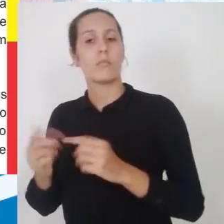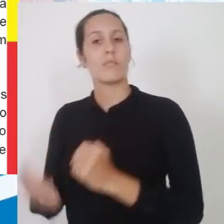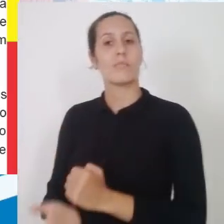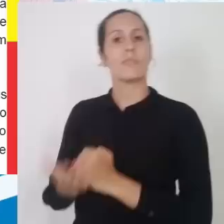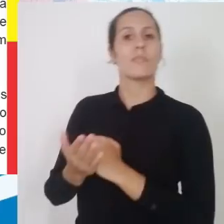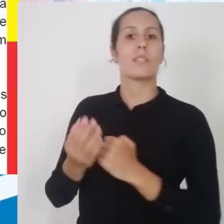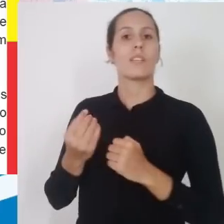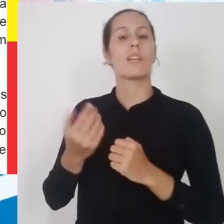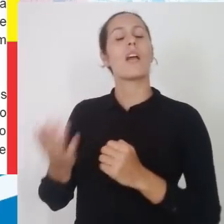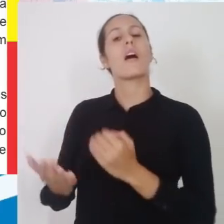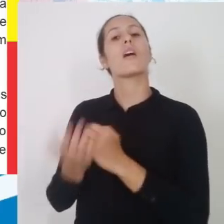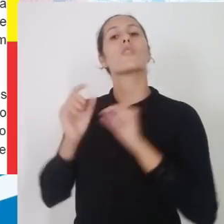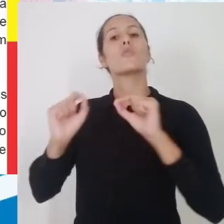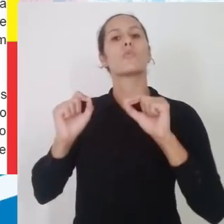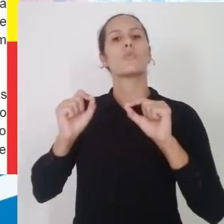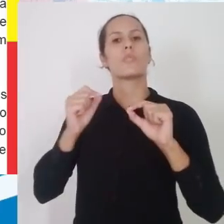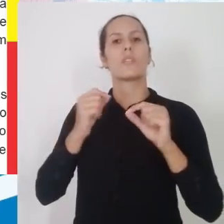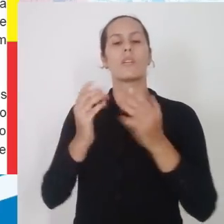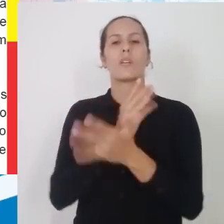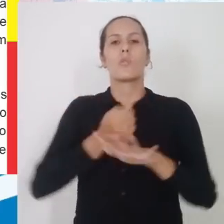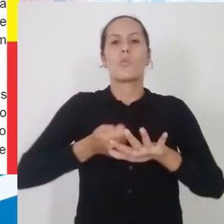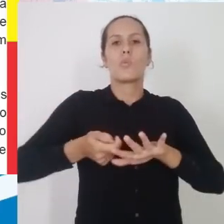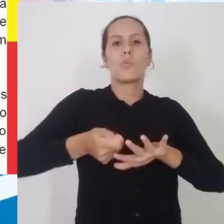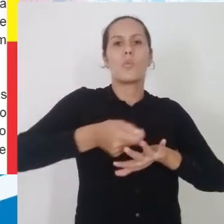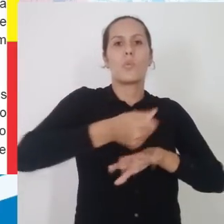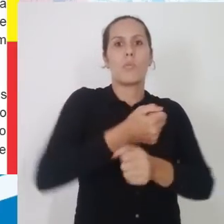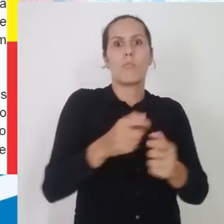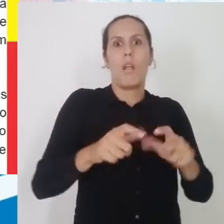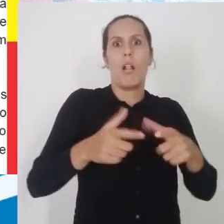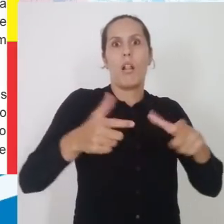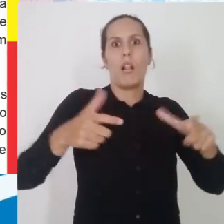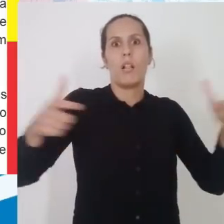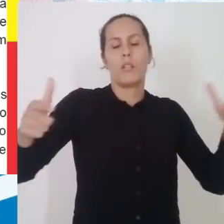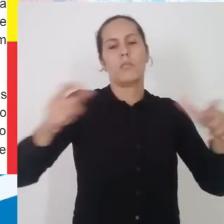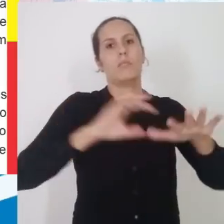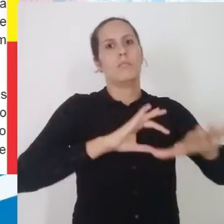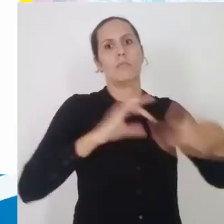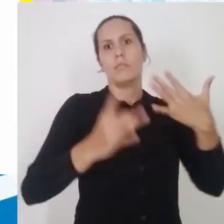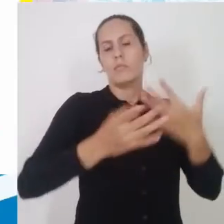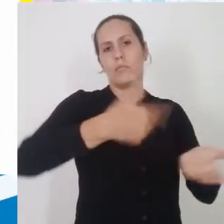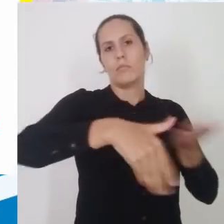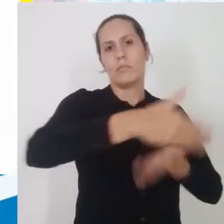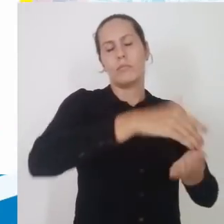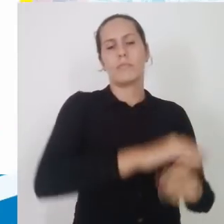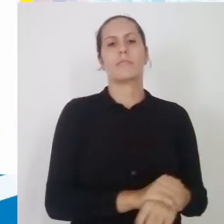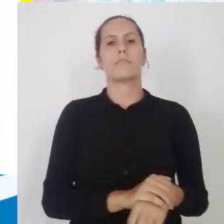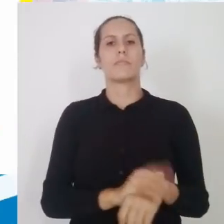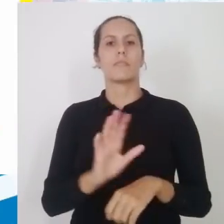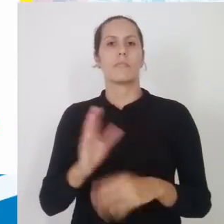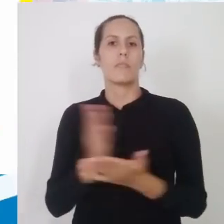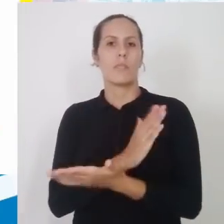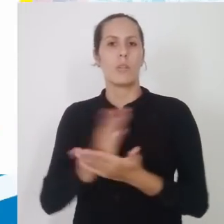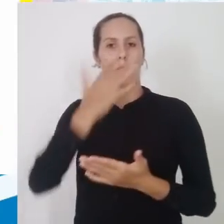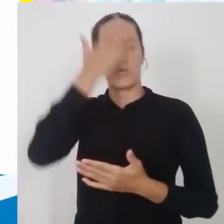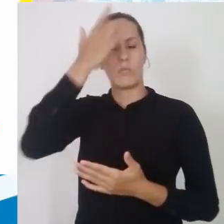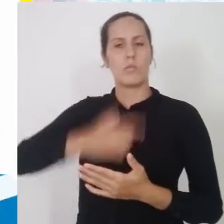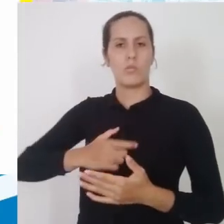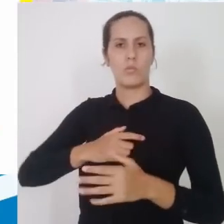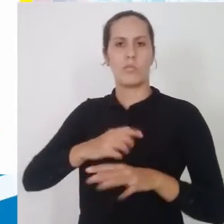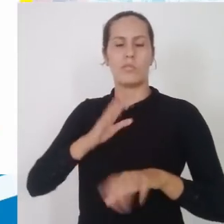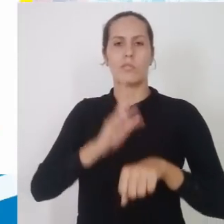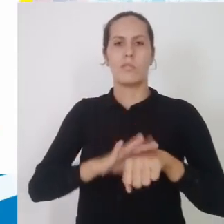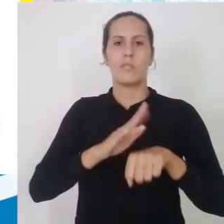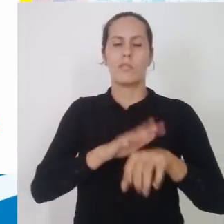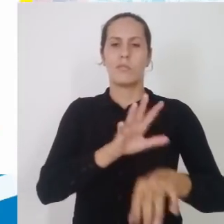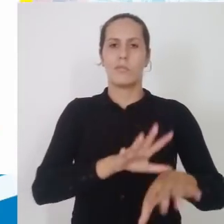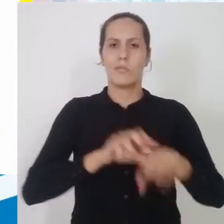Covid-19 e tantas outras doenças que não dão trégua nem em tempos de coronavírus. Qual é a finalidade desse